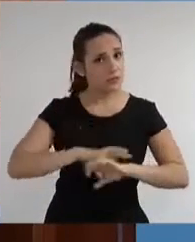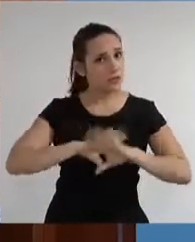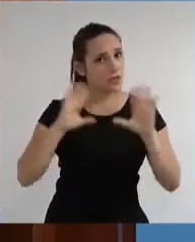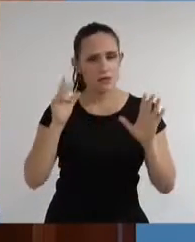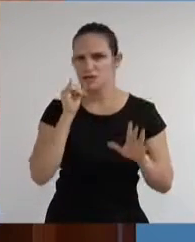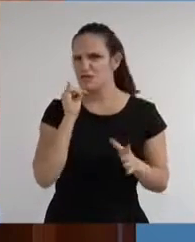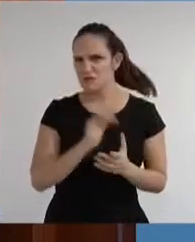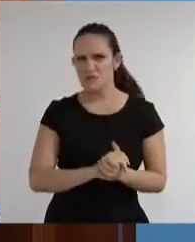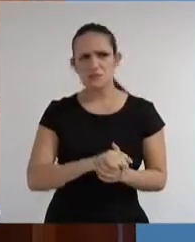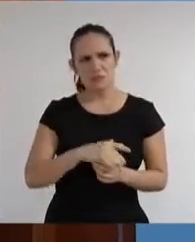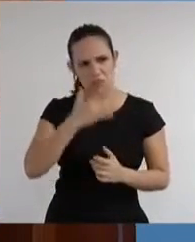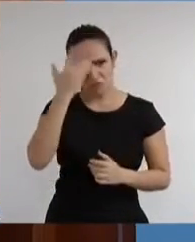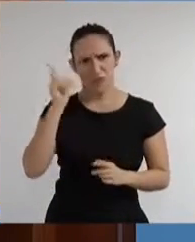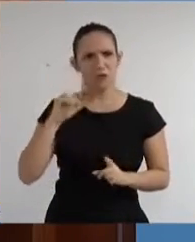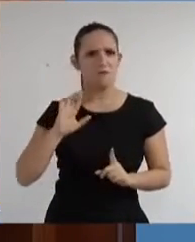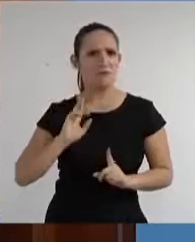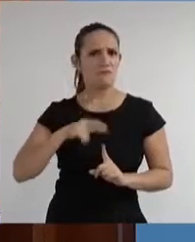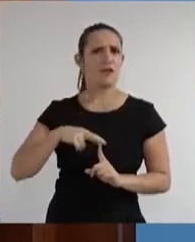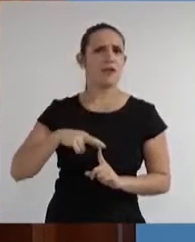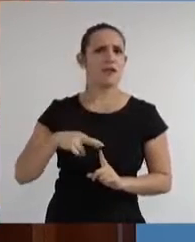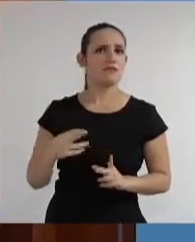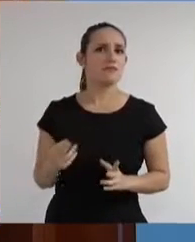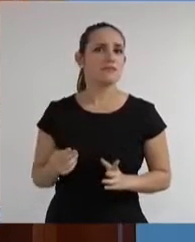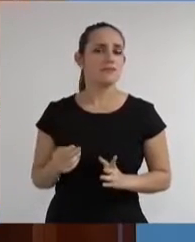inclusive, pessoas que foram referência